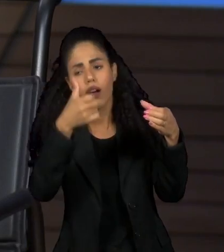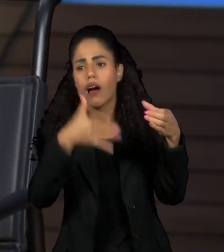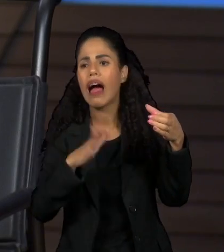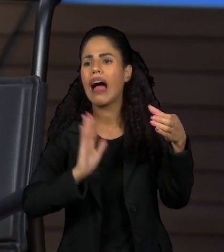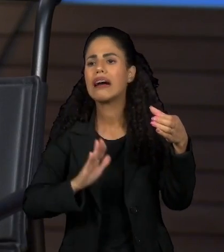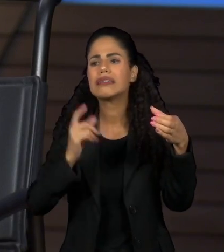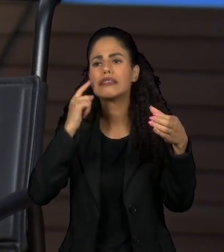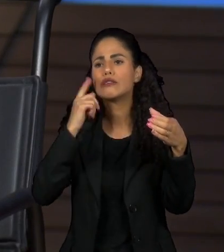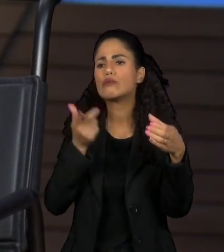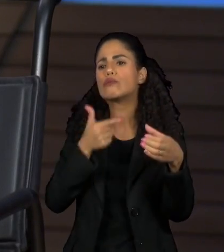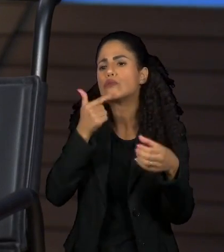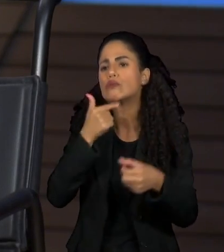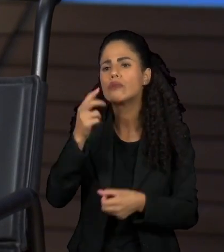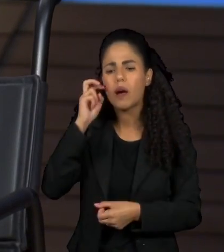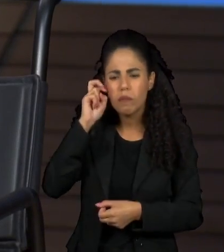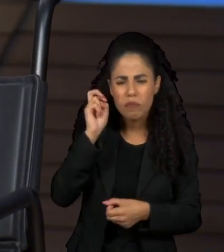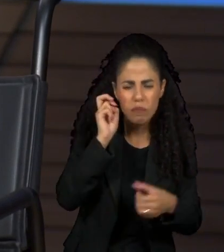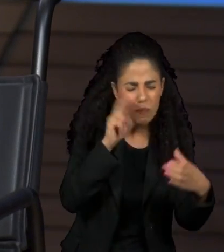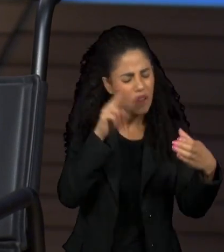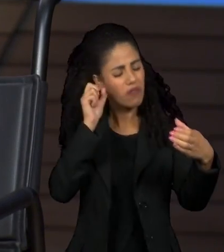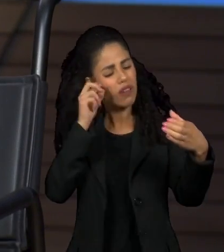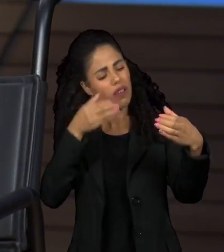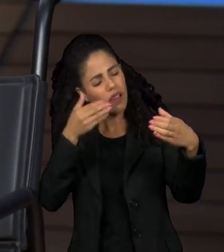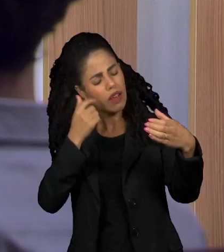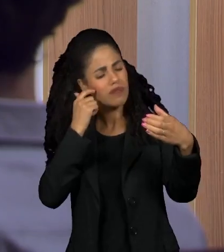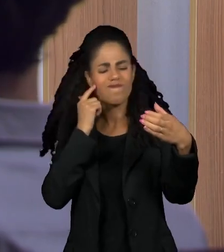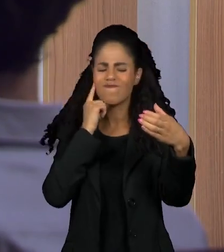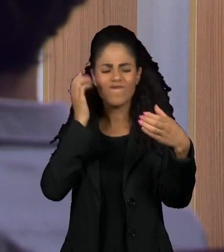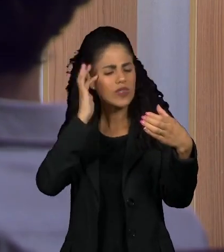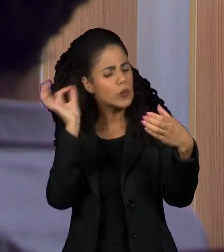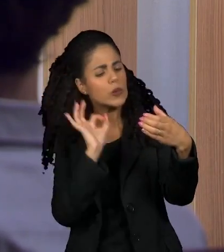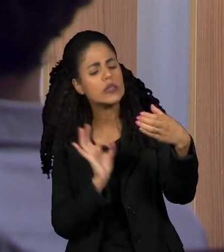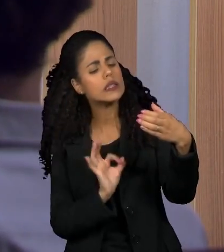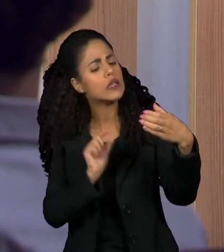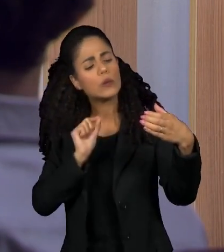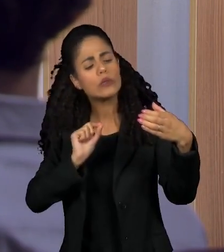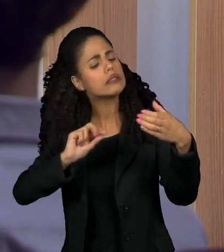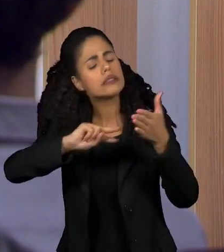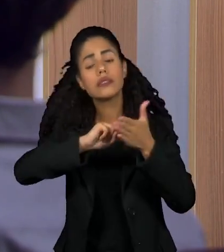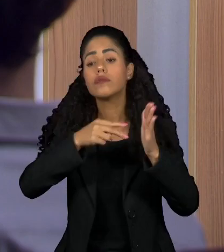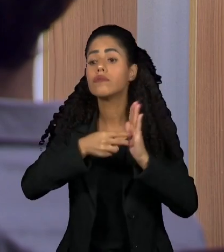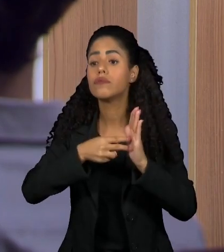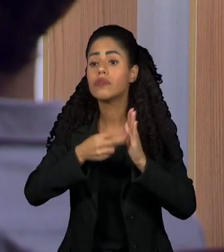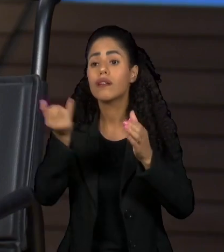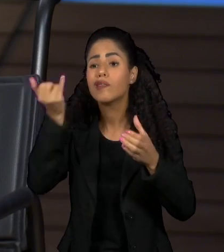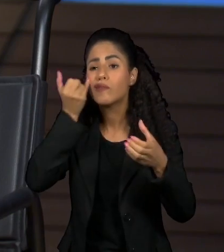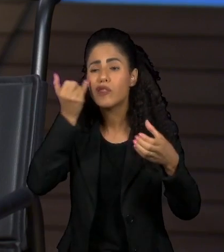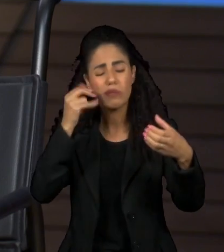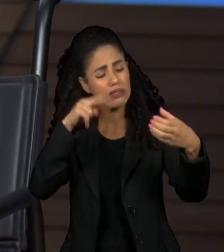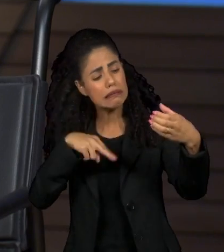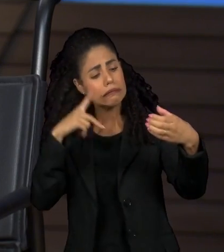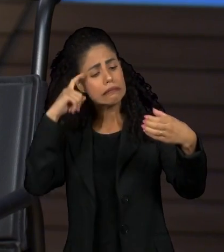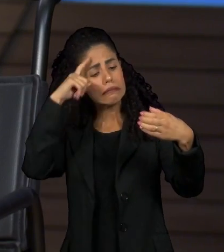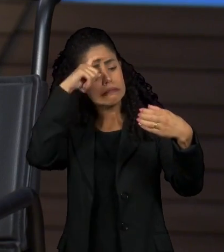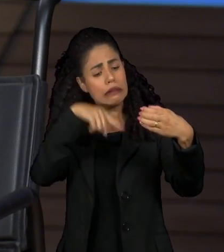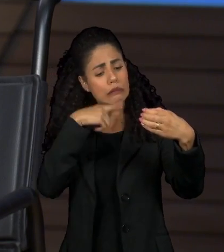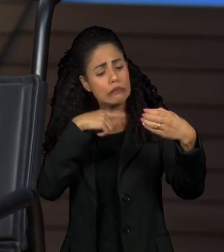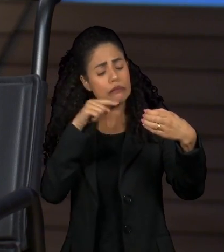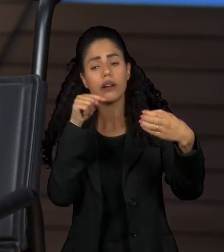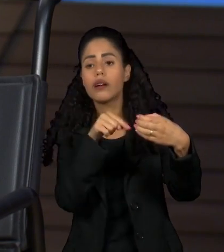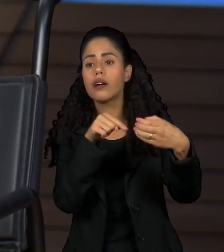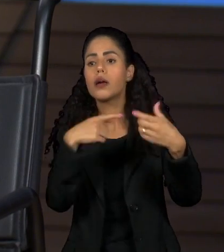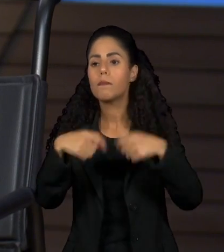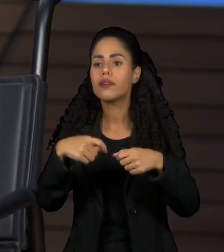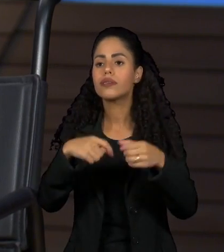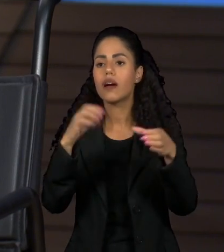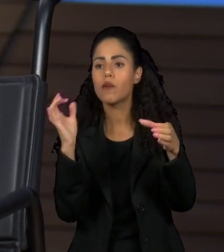ficam meio subjetivas, ou o consumidor não consegue entender muito o que está ali, ou às vezes informações que nem estão ali, mas que na verdade deveriam estar,